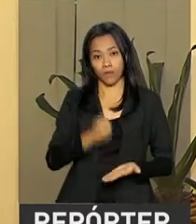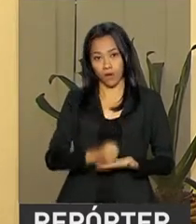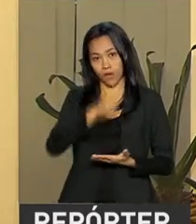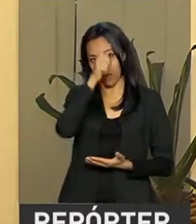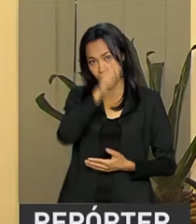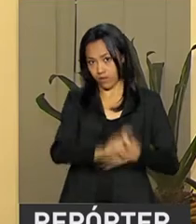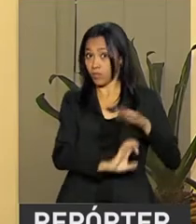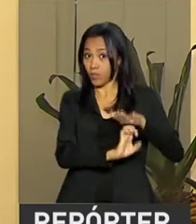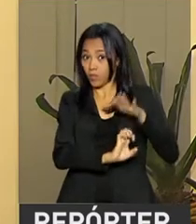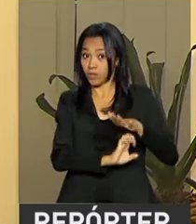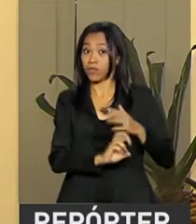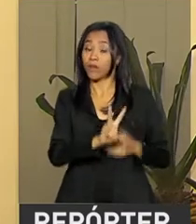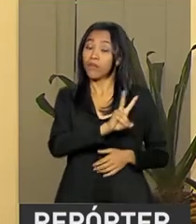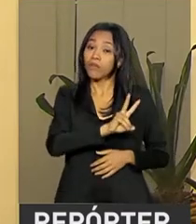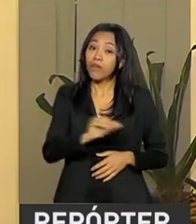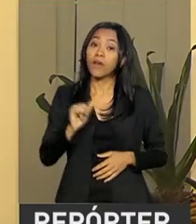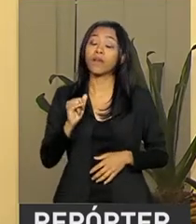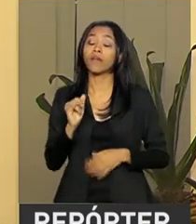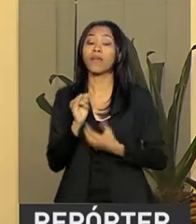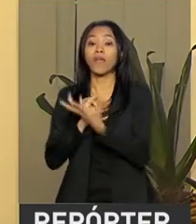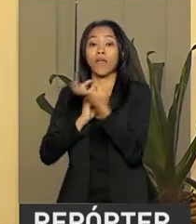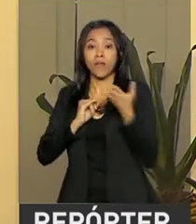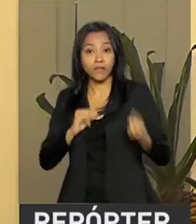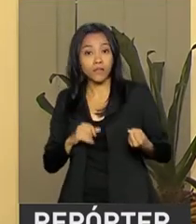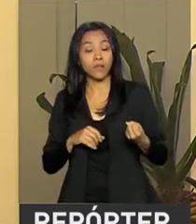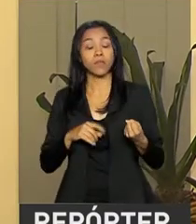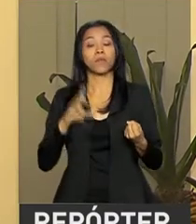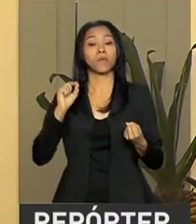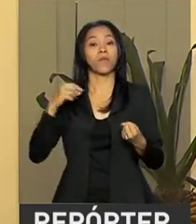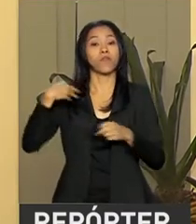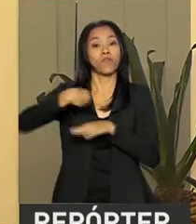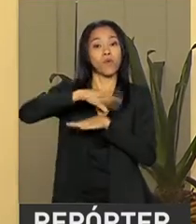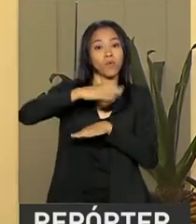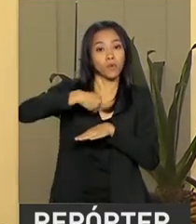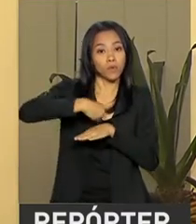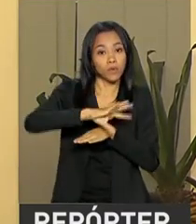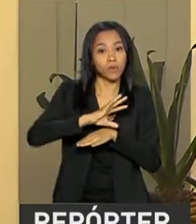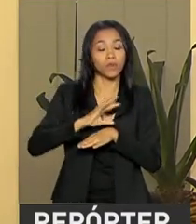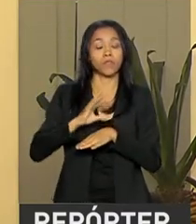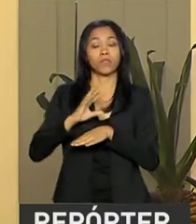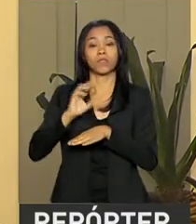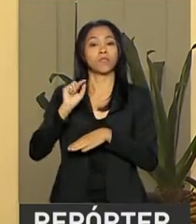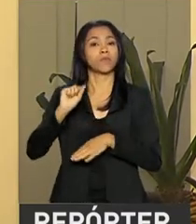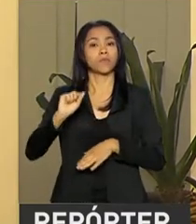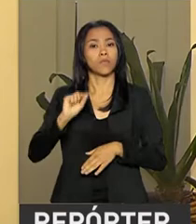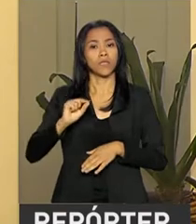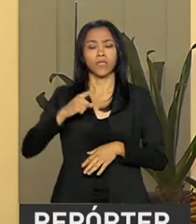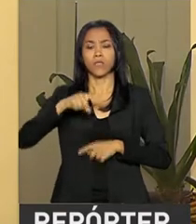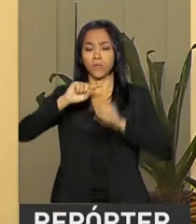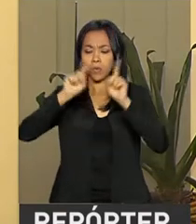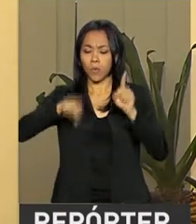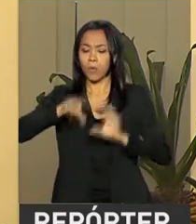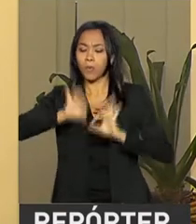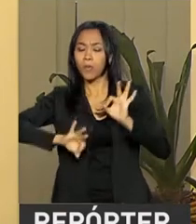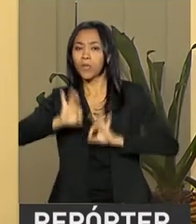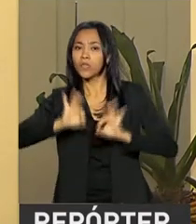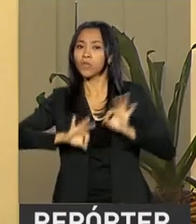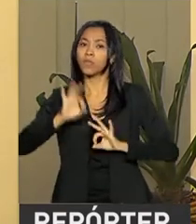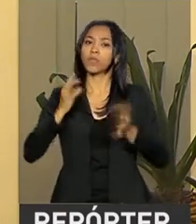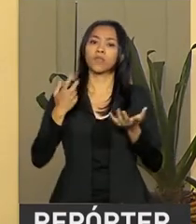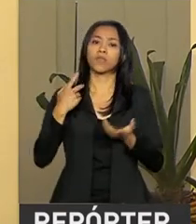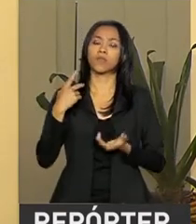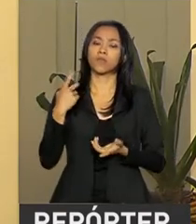os benefícios das informações disponibilizadas para a RAIS, no sentido do planejamento das atividades econômicas,